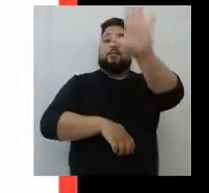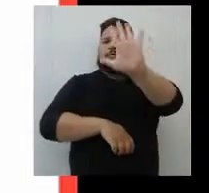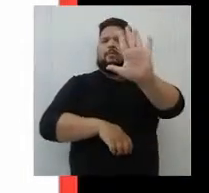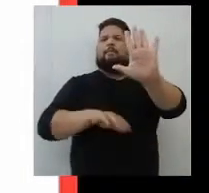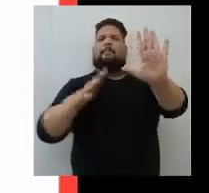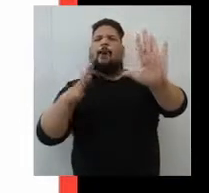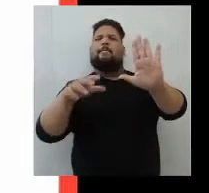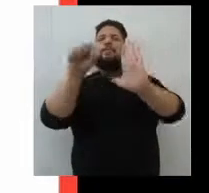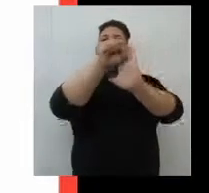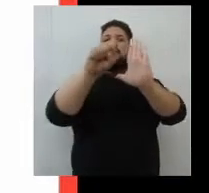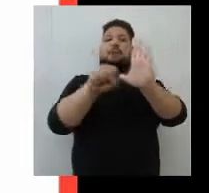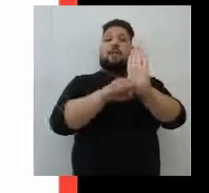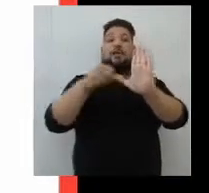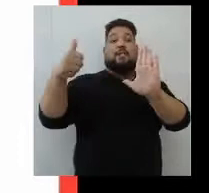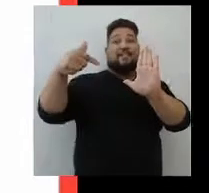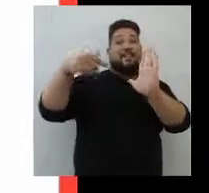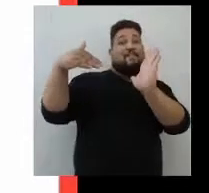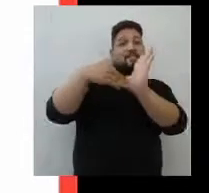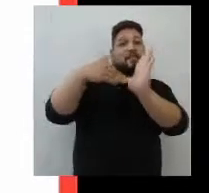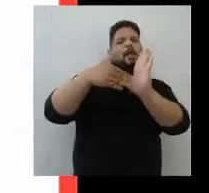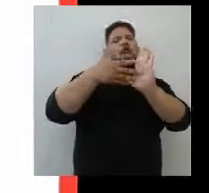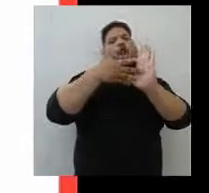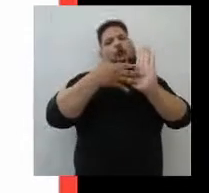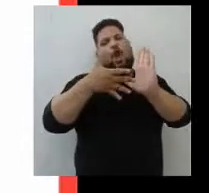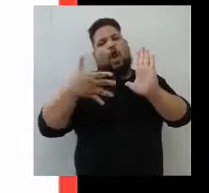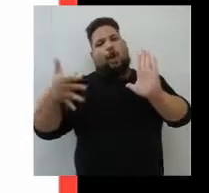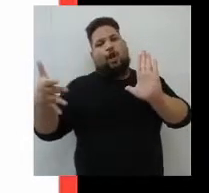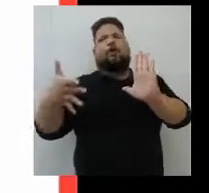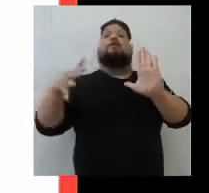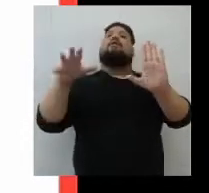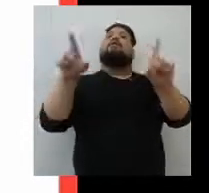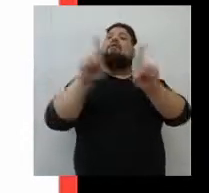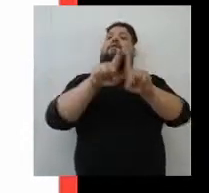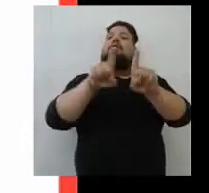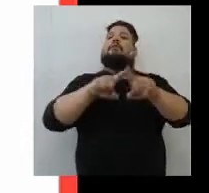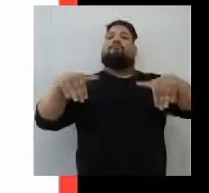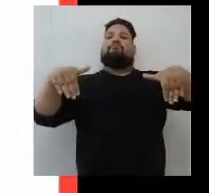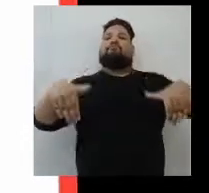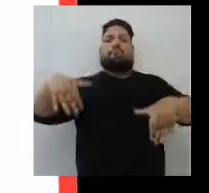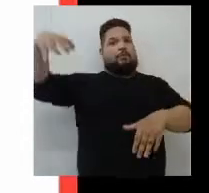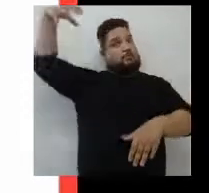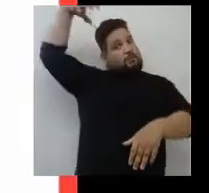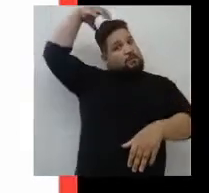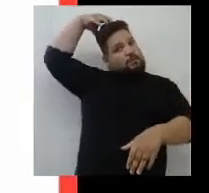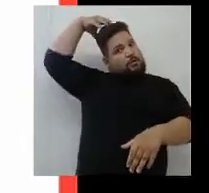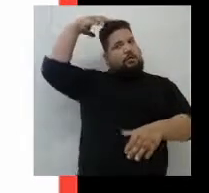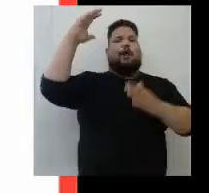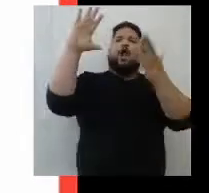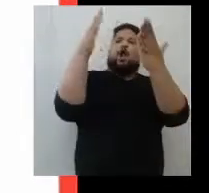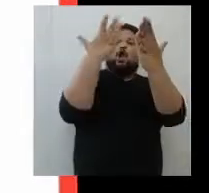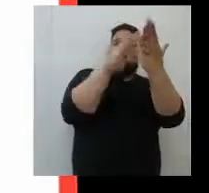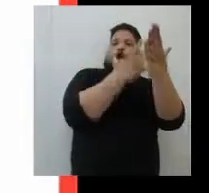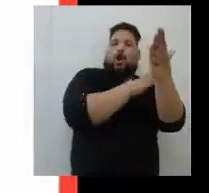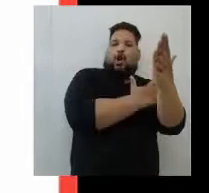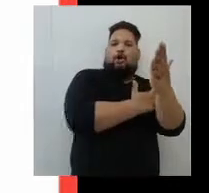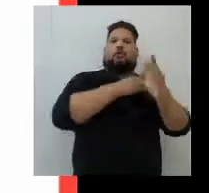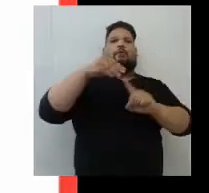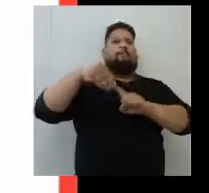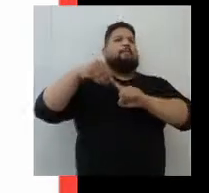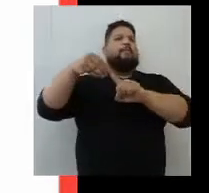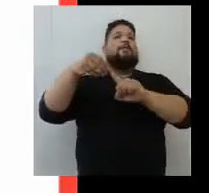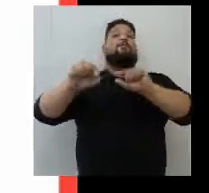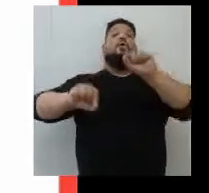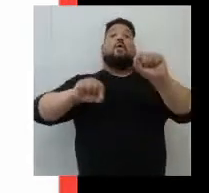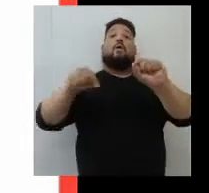século XVII e que levaram ao enfraquecimento da monarquia, sobretudo durante o